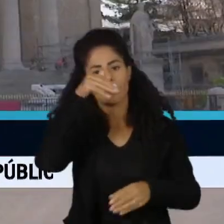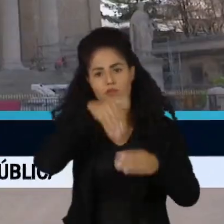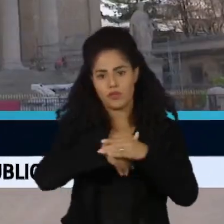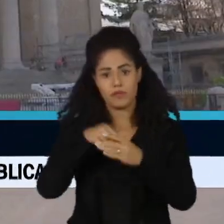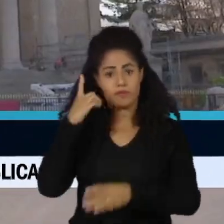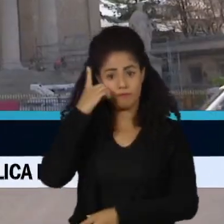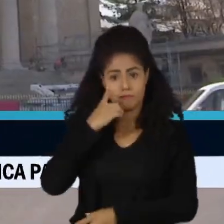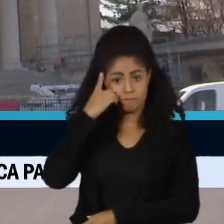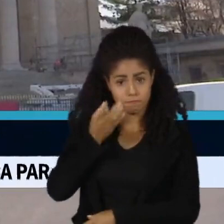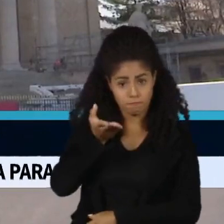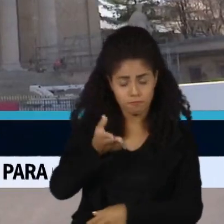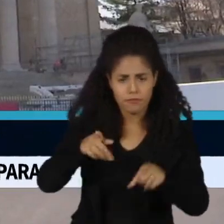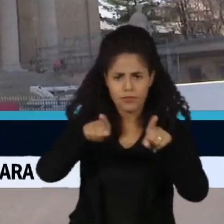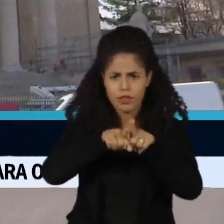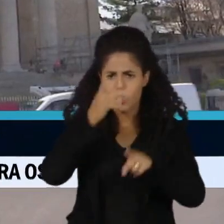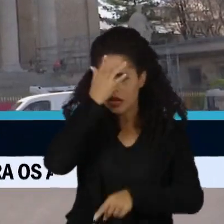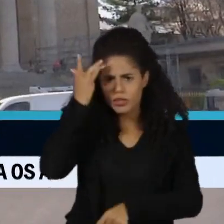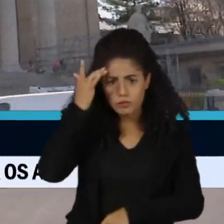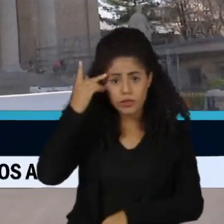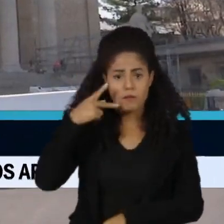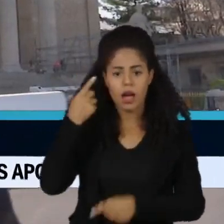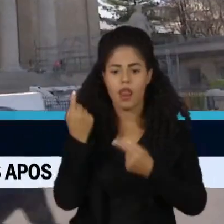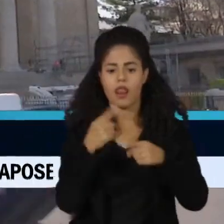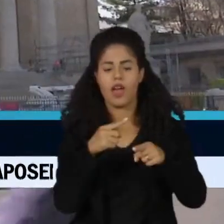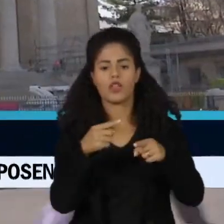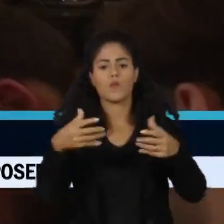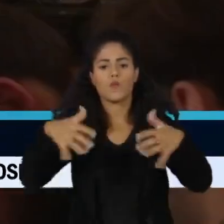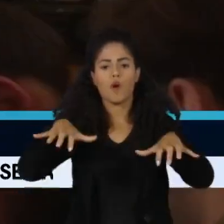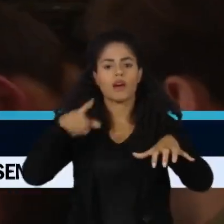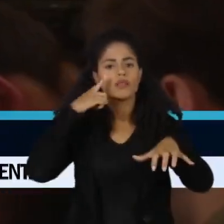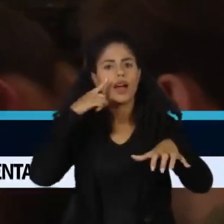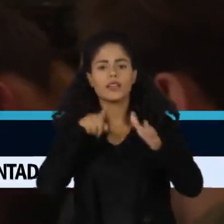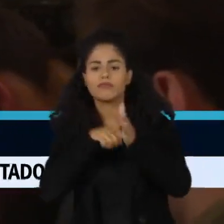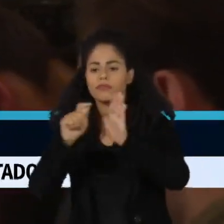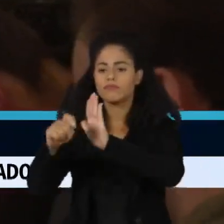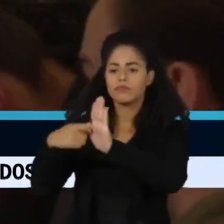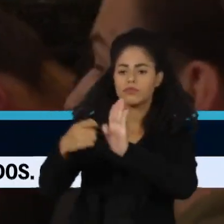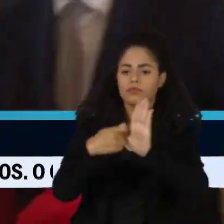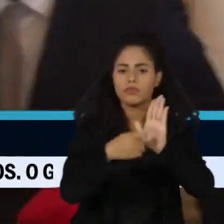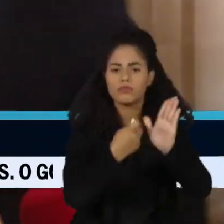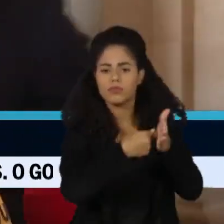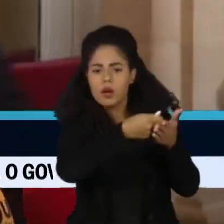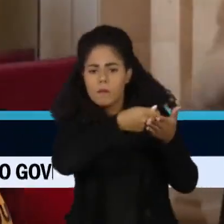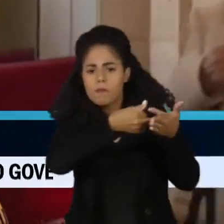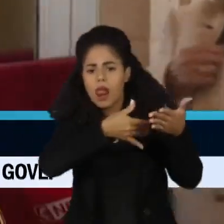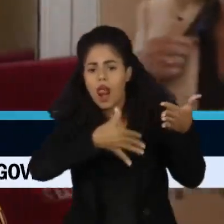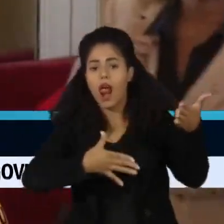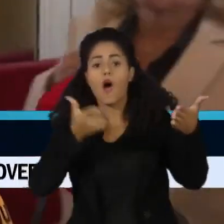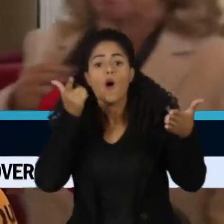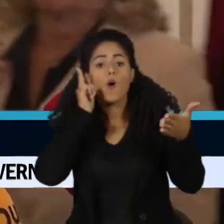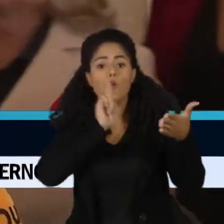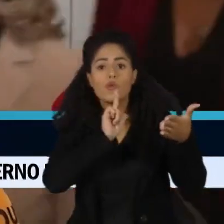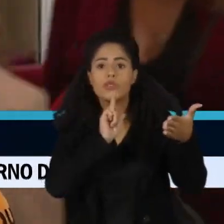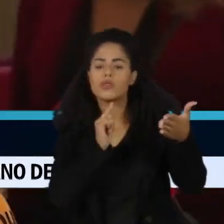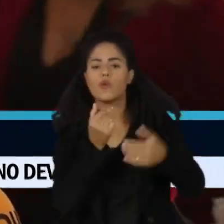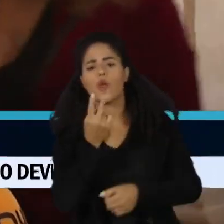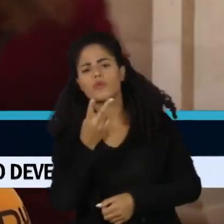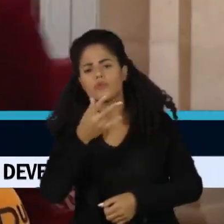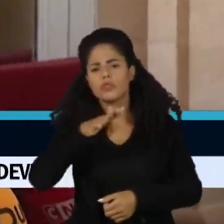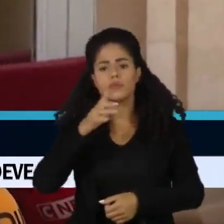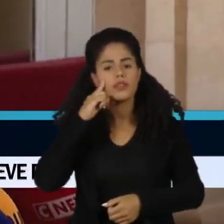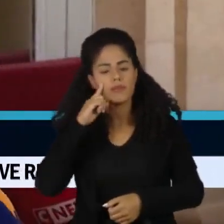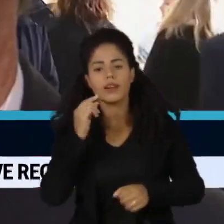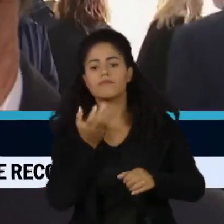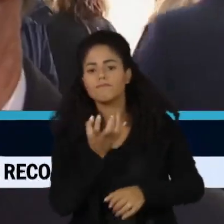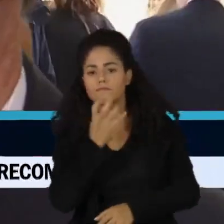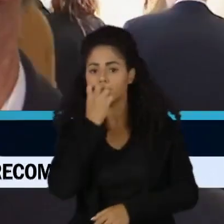deputados. Os parlamentares da oposição passaram o dia em busca de assinaturas. Conseguiram colocar 2 moções de censura que